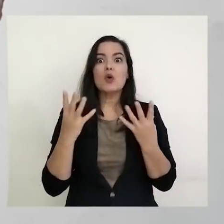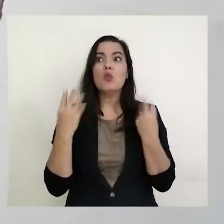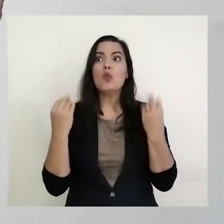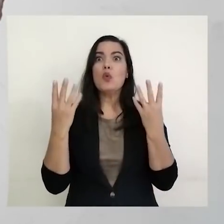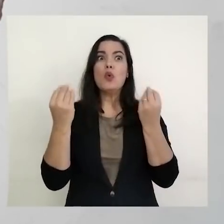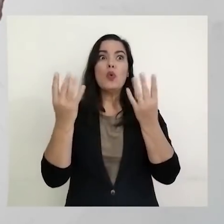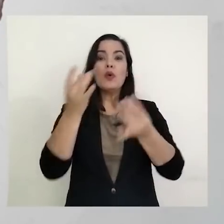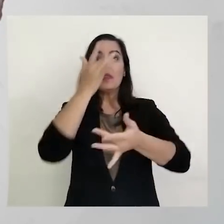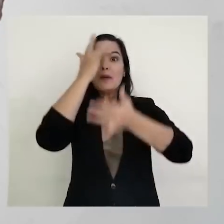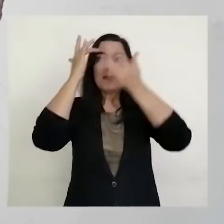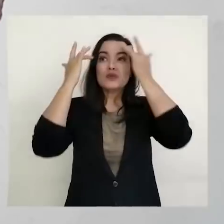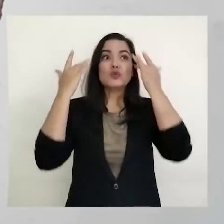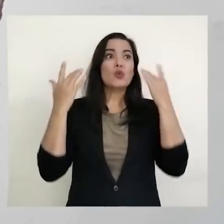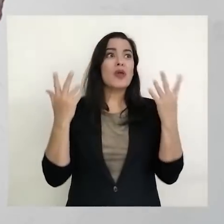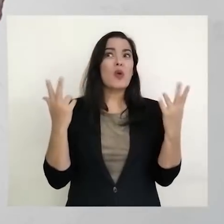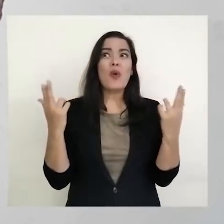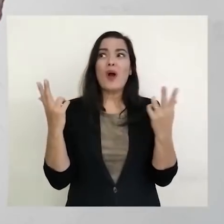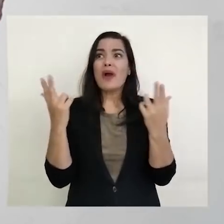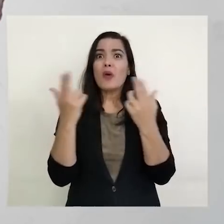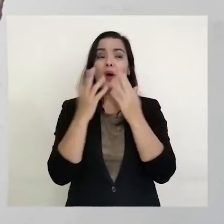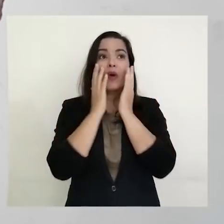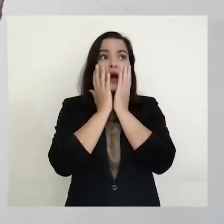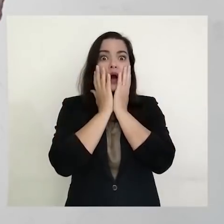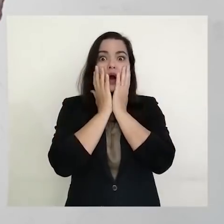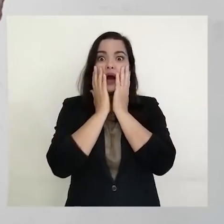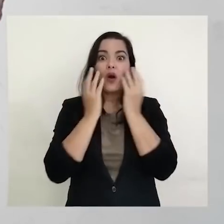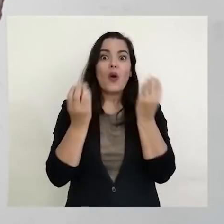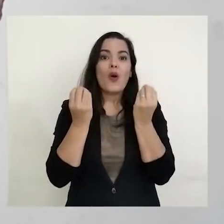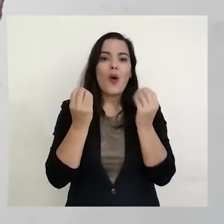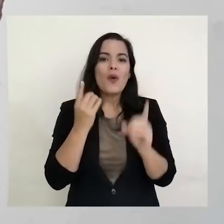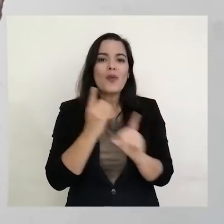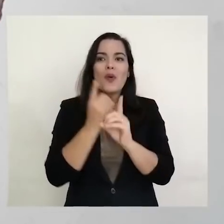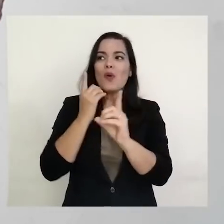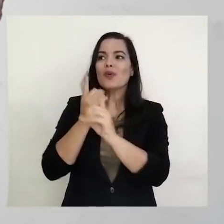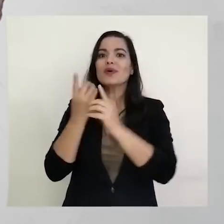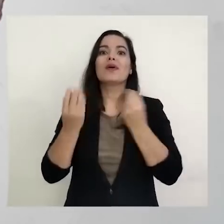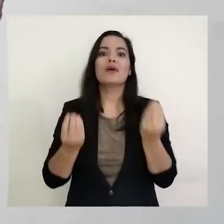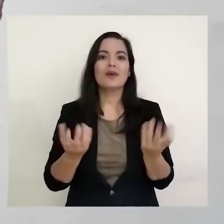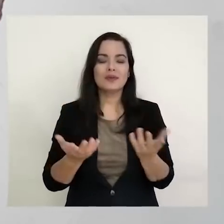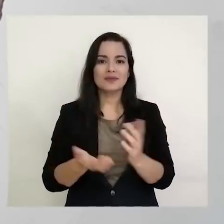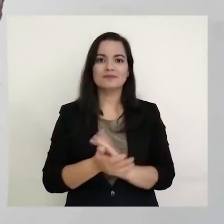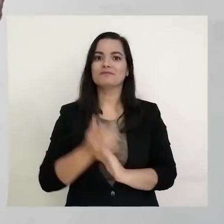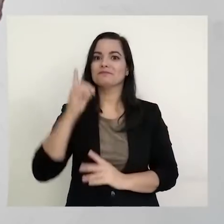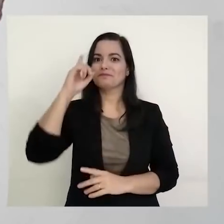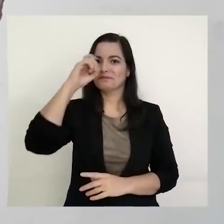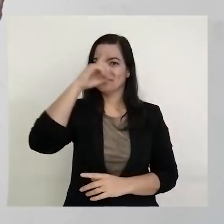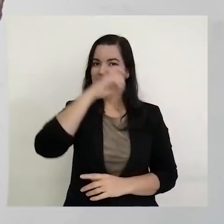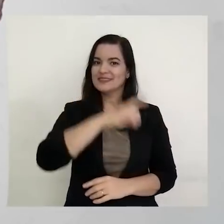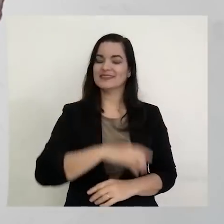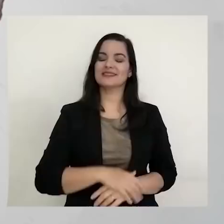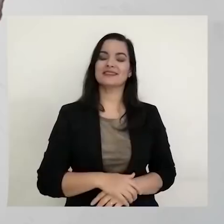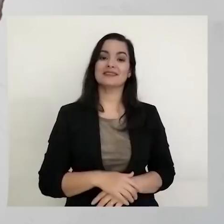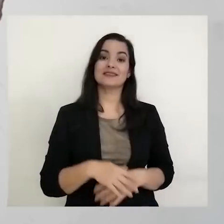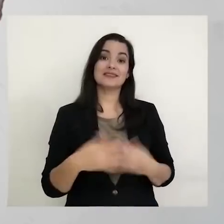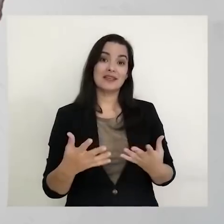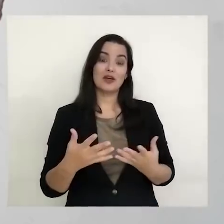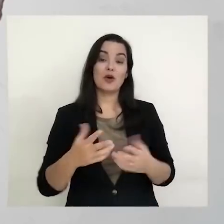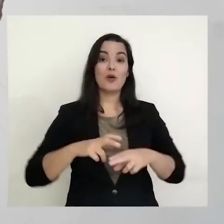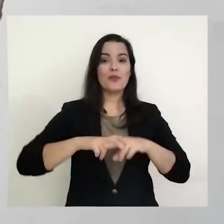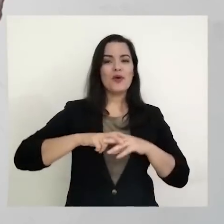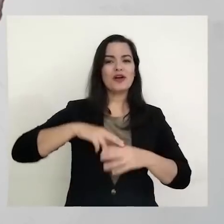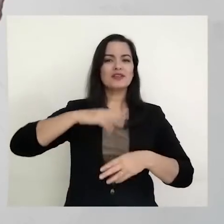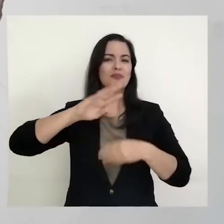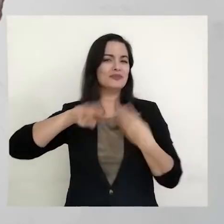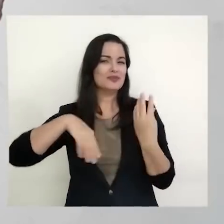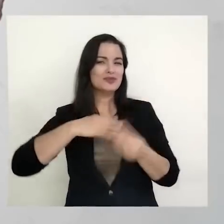que as pessoas se reconhecessem, se encontrassem? Ia ser muito difícil, né? E é dessa mistura